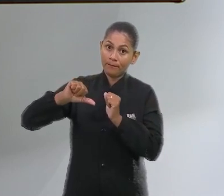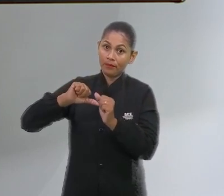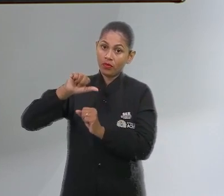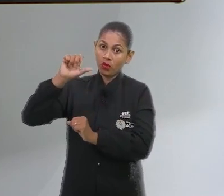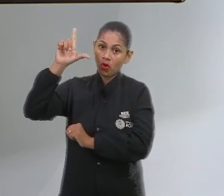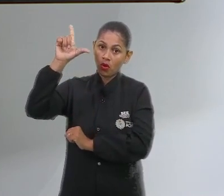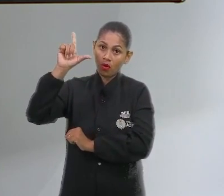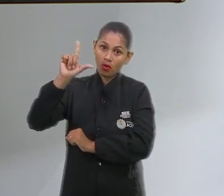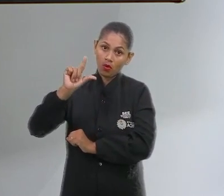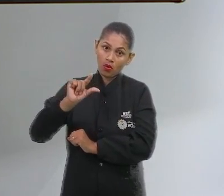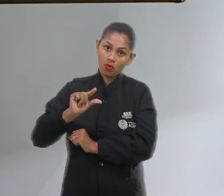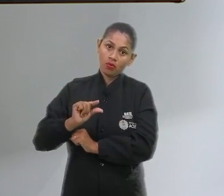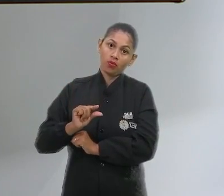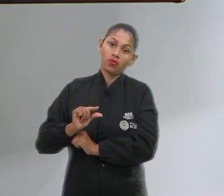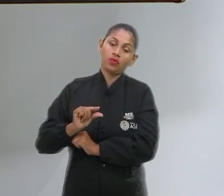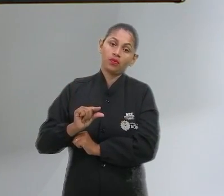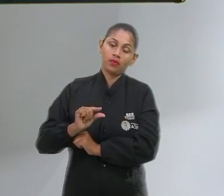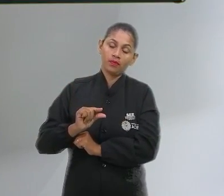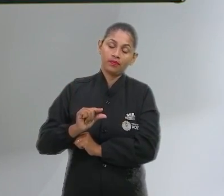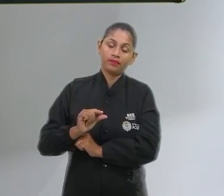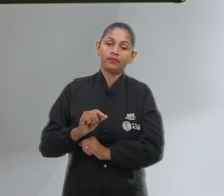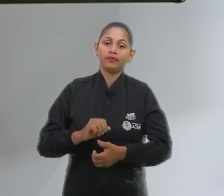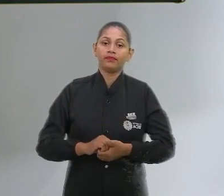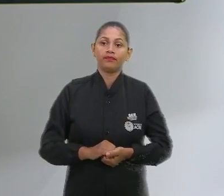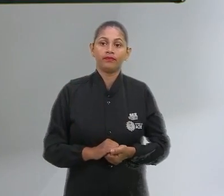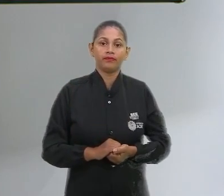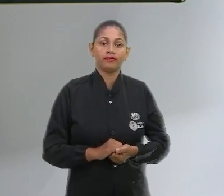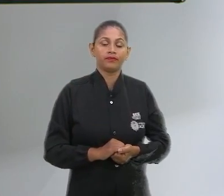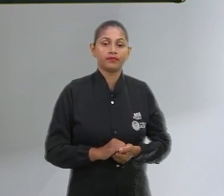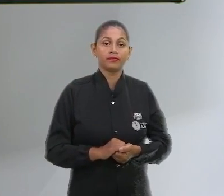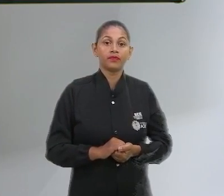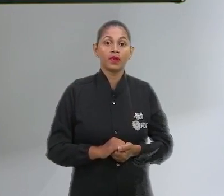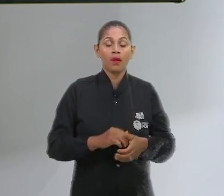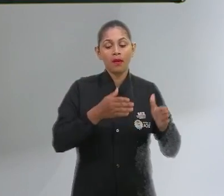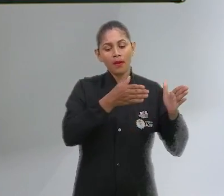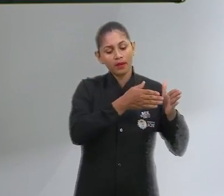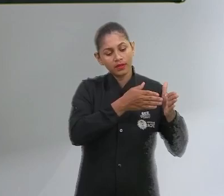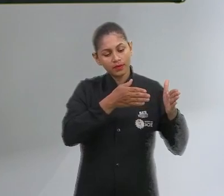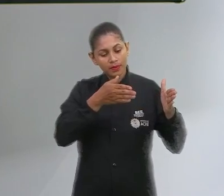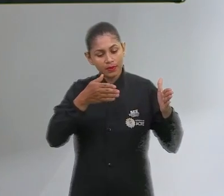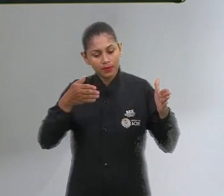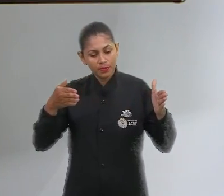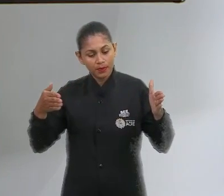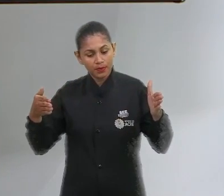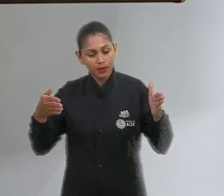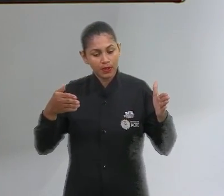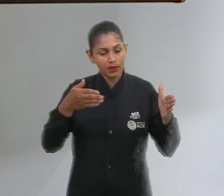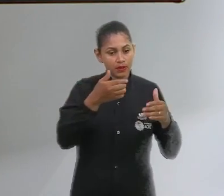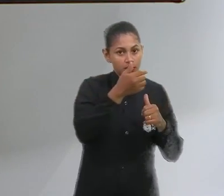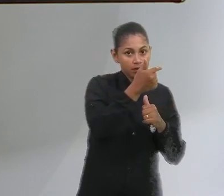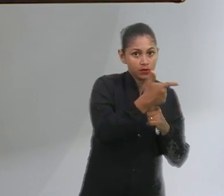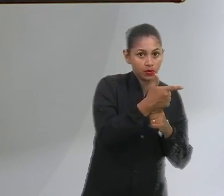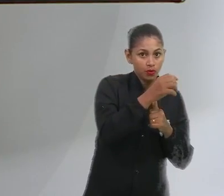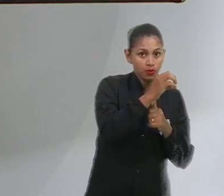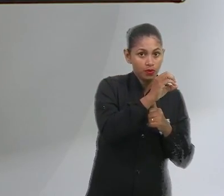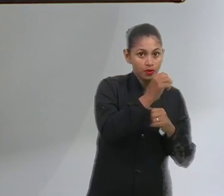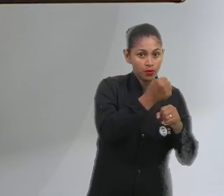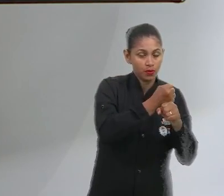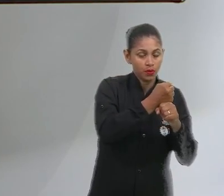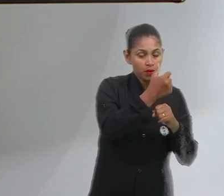decrescente. Agora, claro, que nesse período de 2017, aliás, de 2012